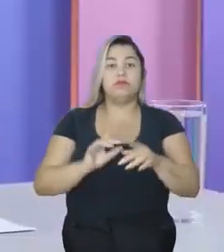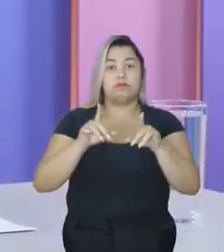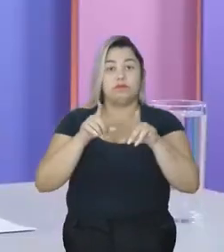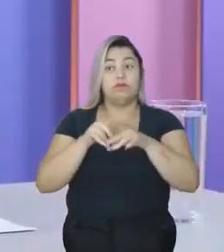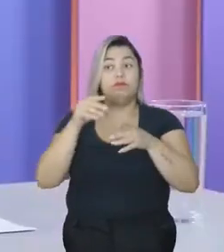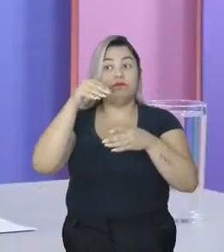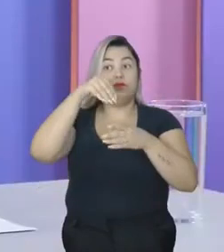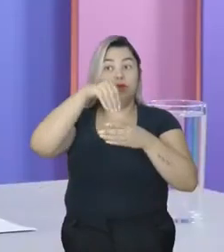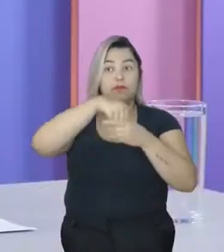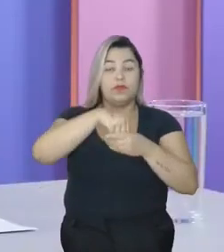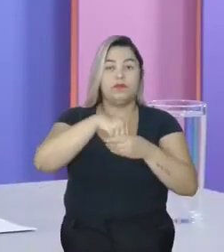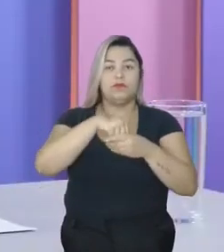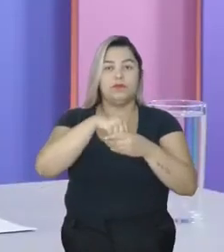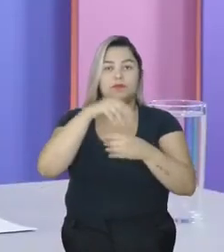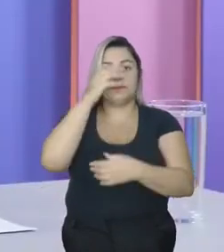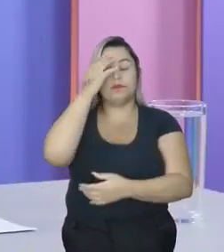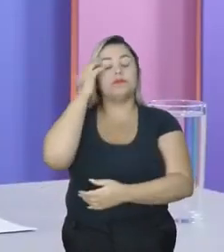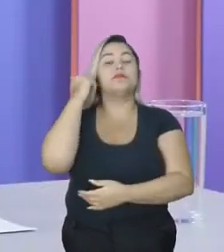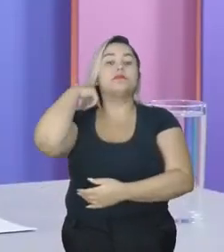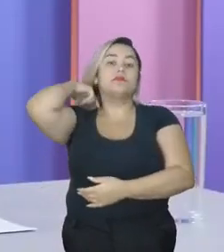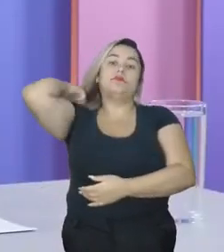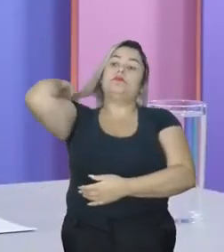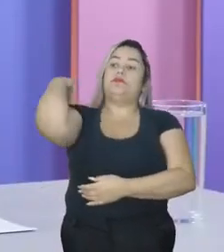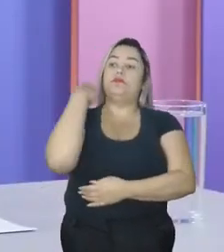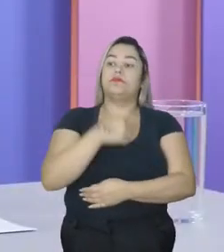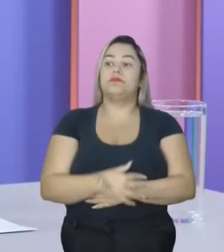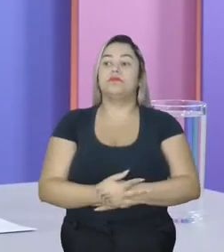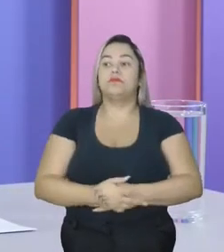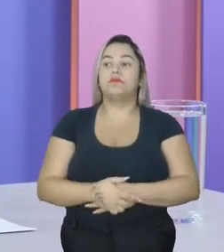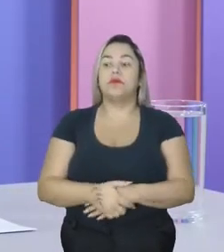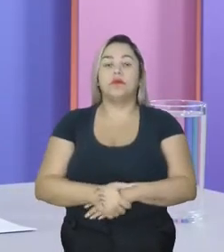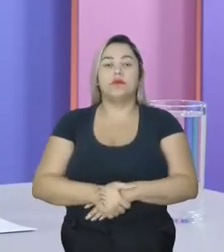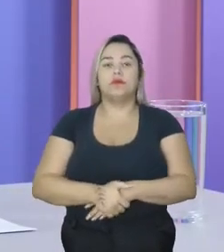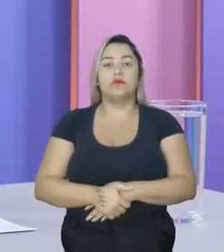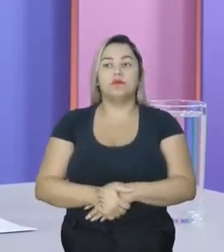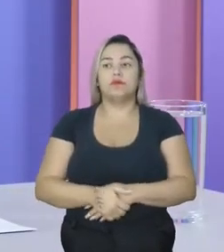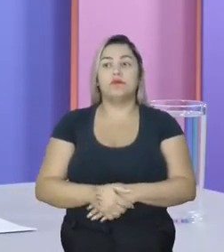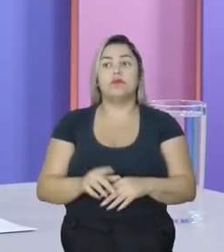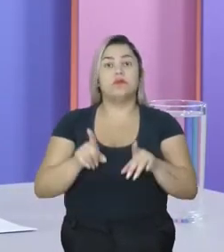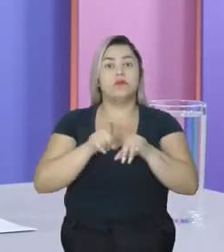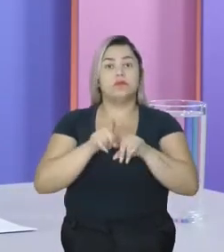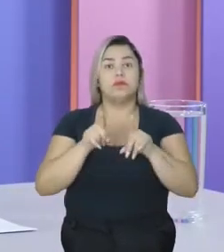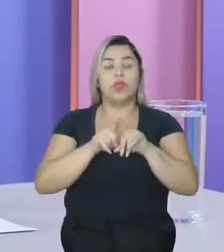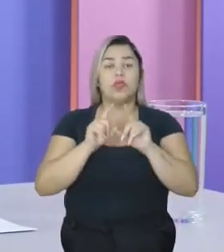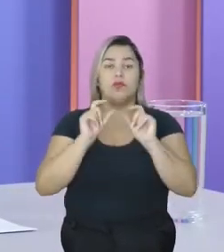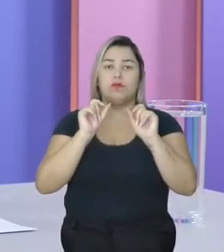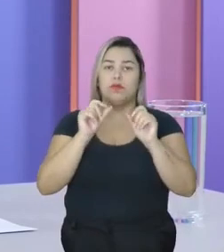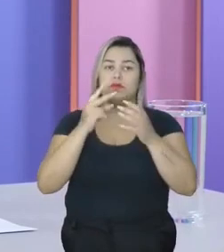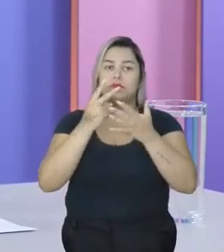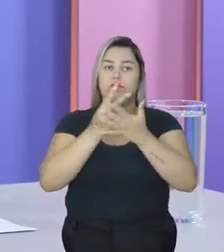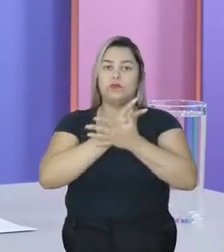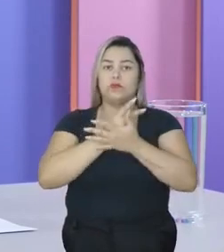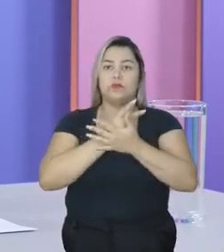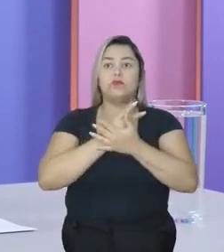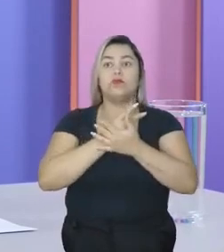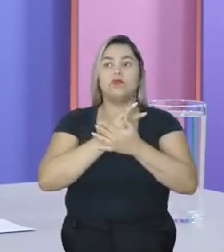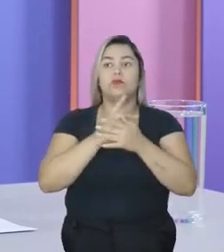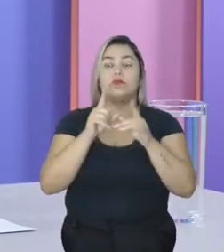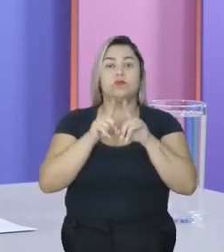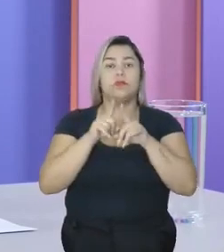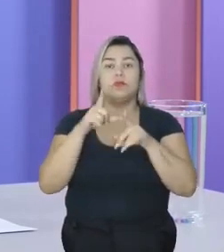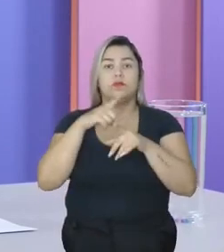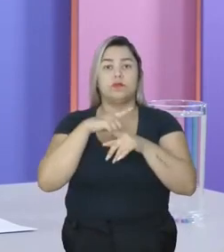né? Então, essa escravidão contemporânea, o que nos